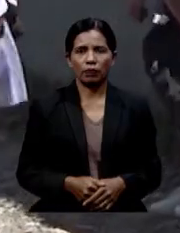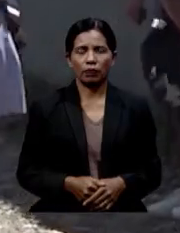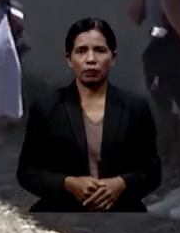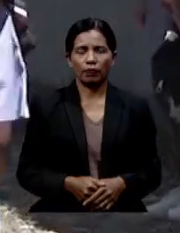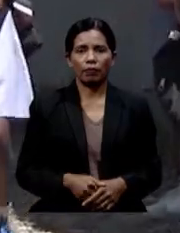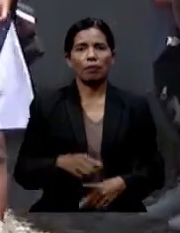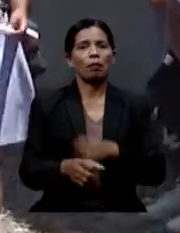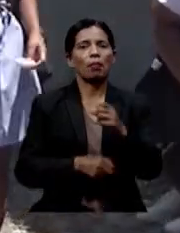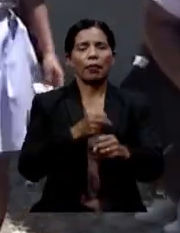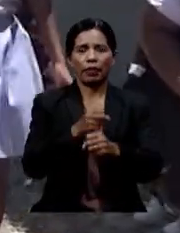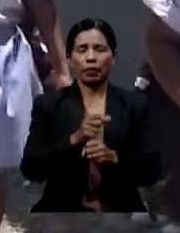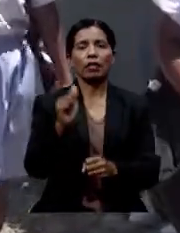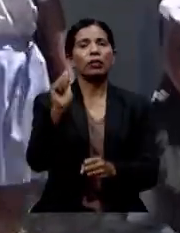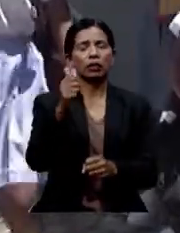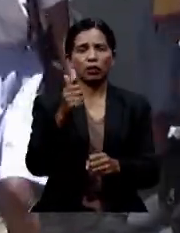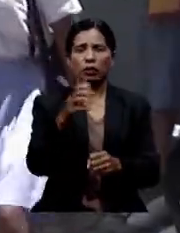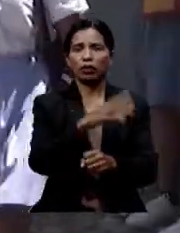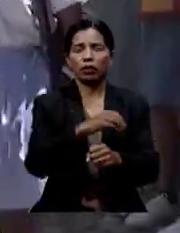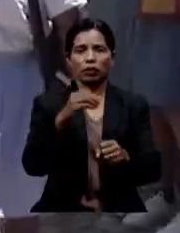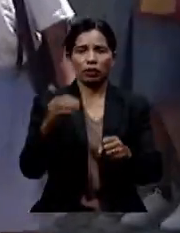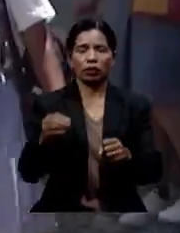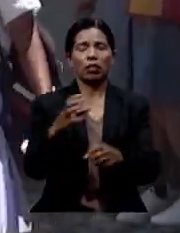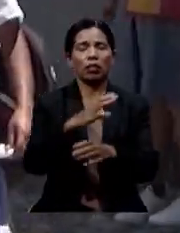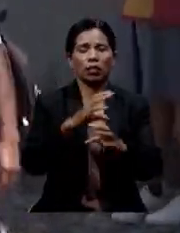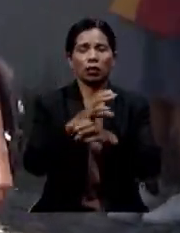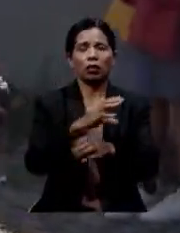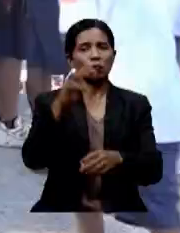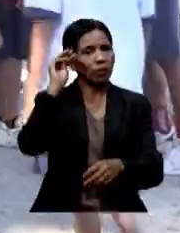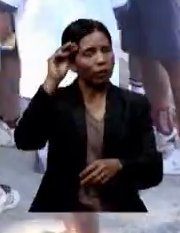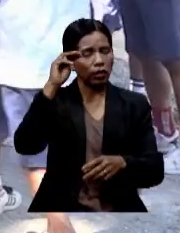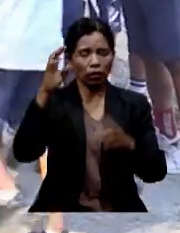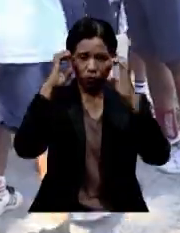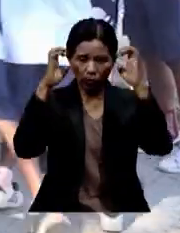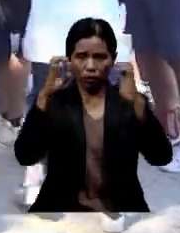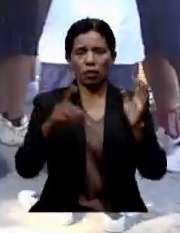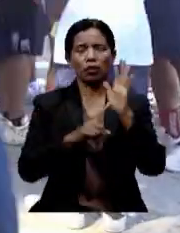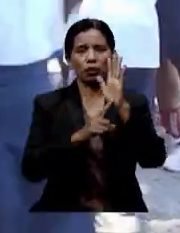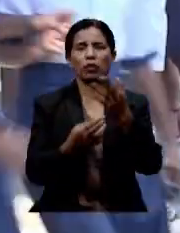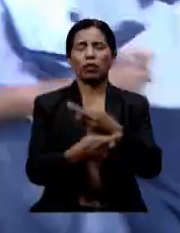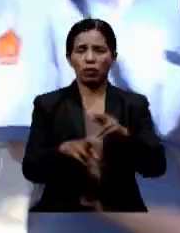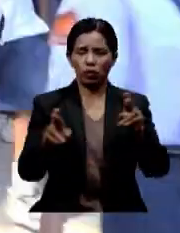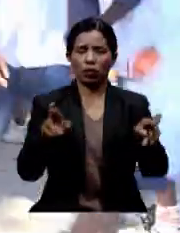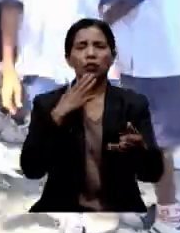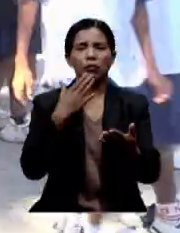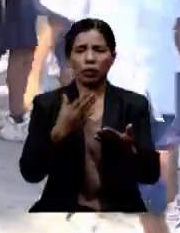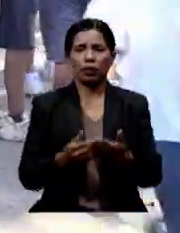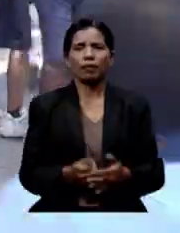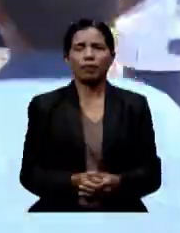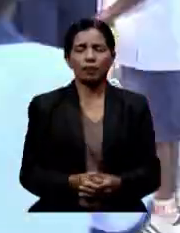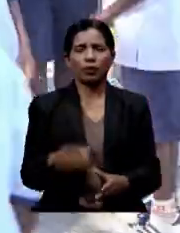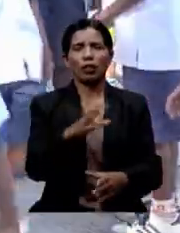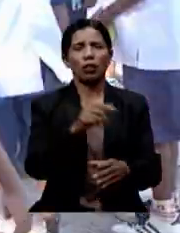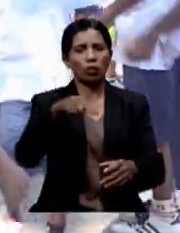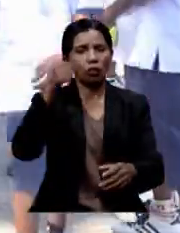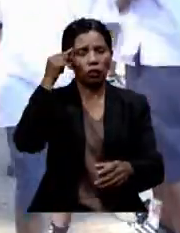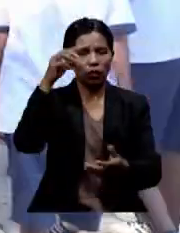Hafoin tina sanulu resin criação projeto Cafe Ministério Educação na recata hatudu resultado nebediak. Inicialmente